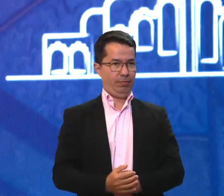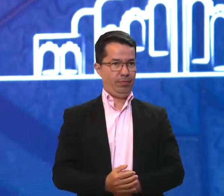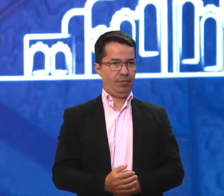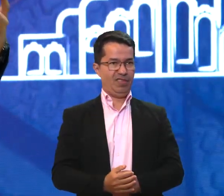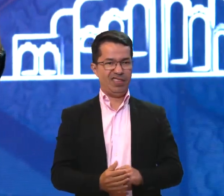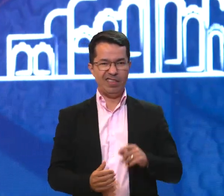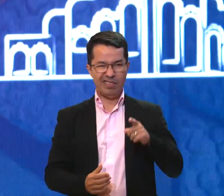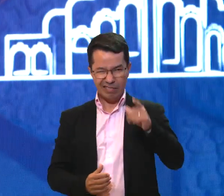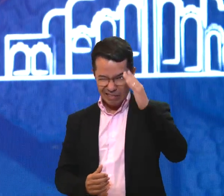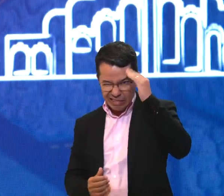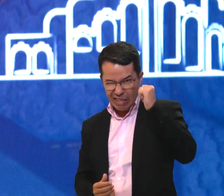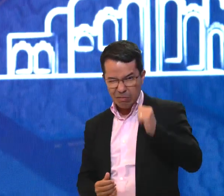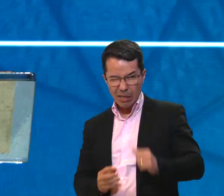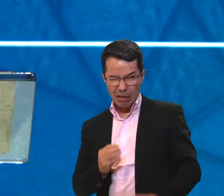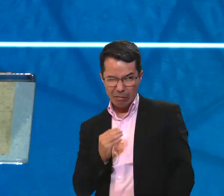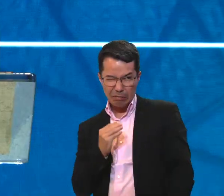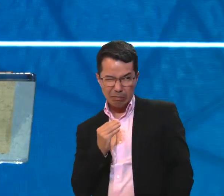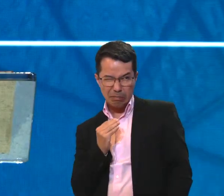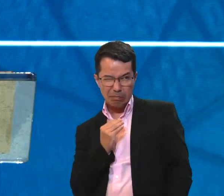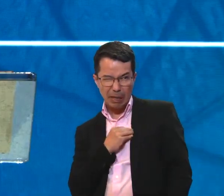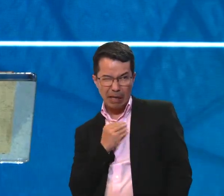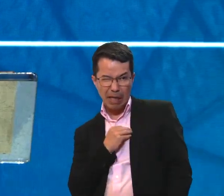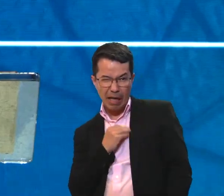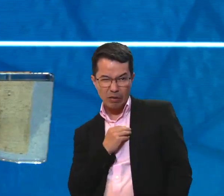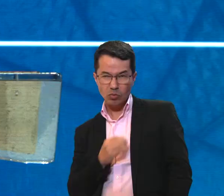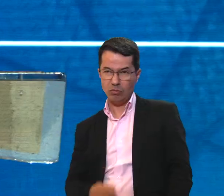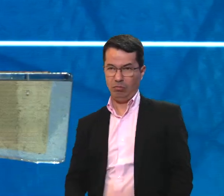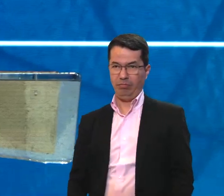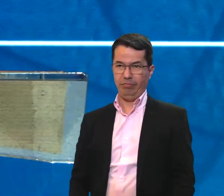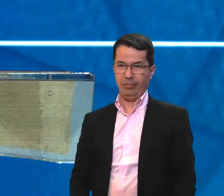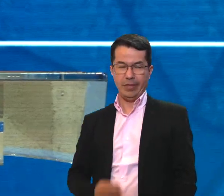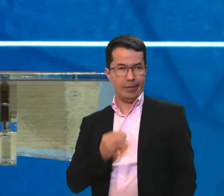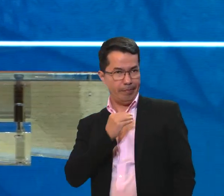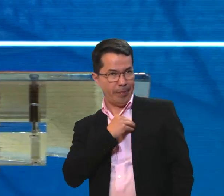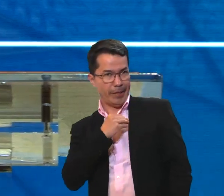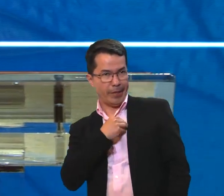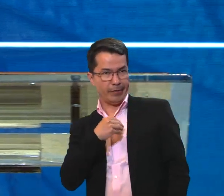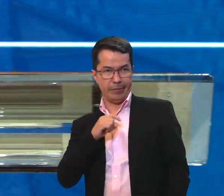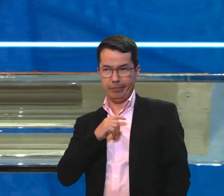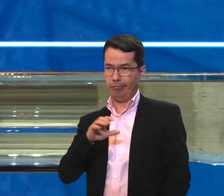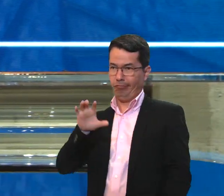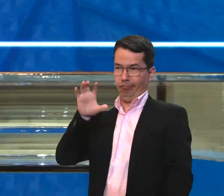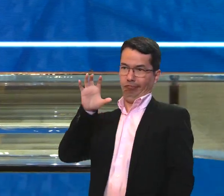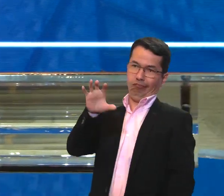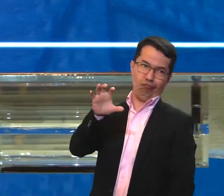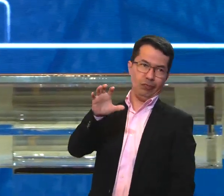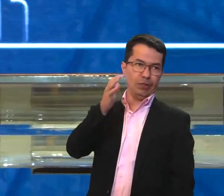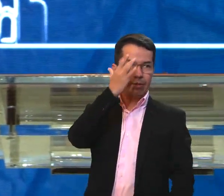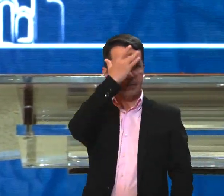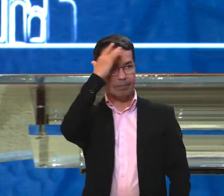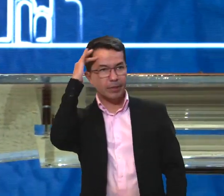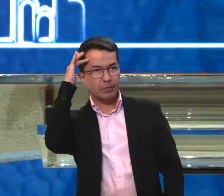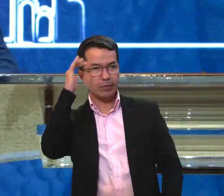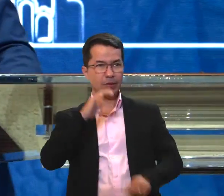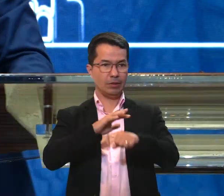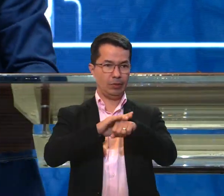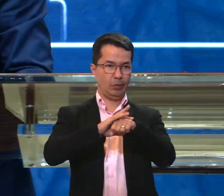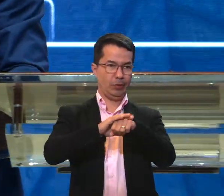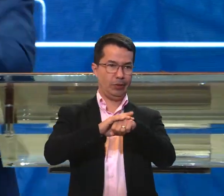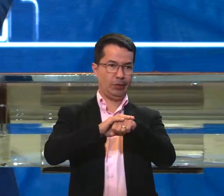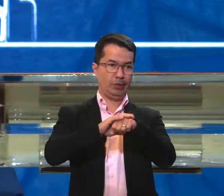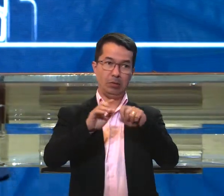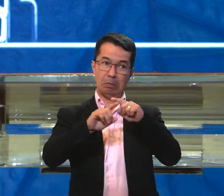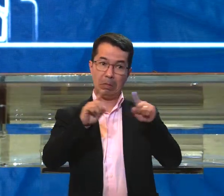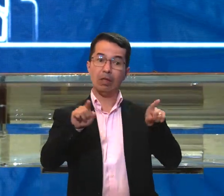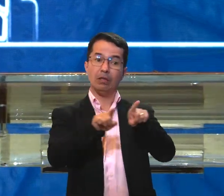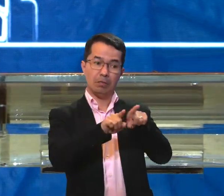pecado tem o poder de não deixar apenas pessoas doentes, mas tornar lugares doentios. Você